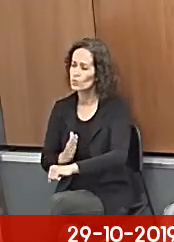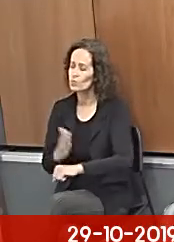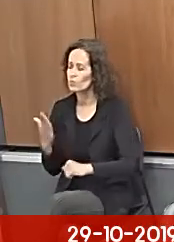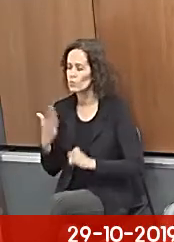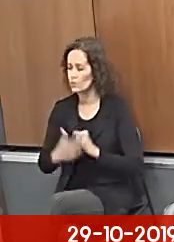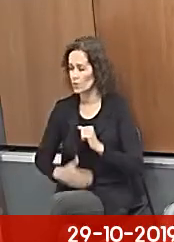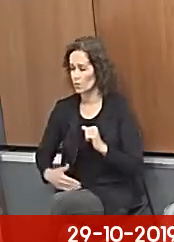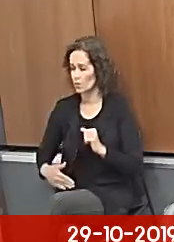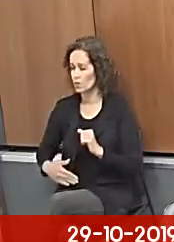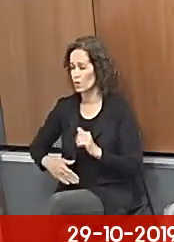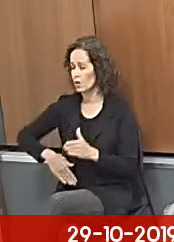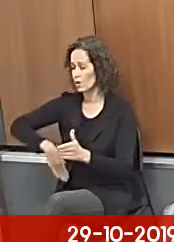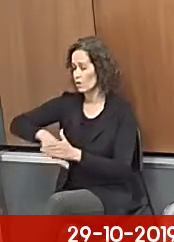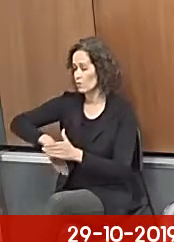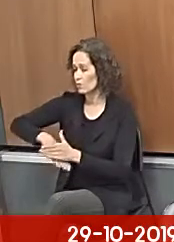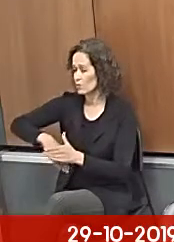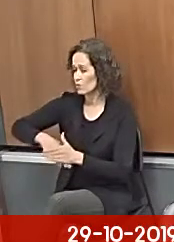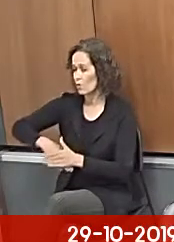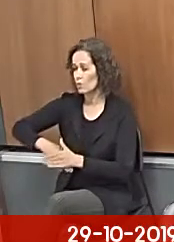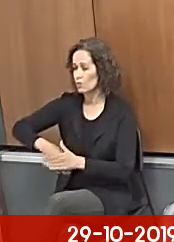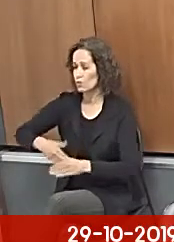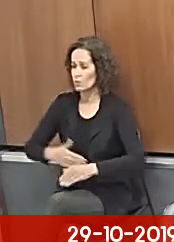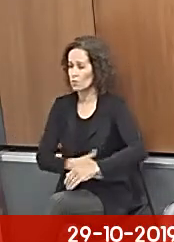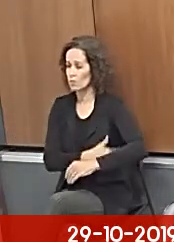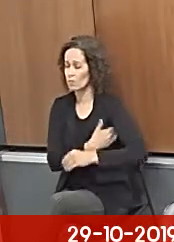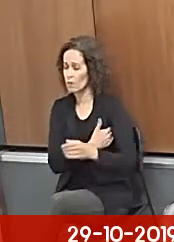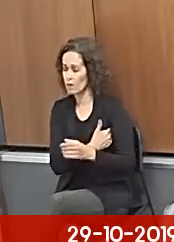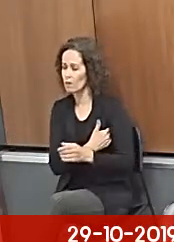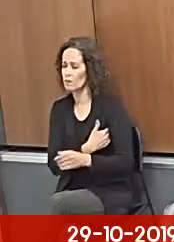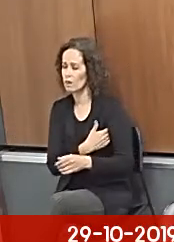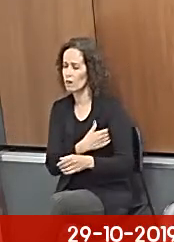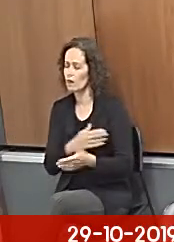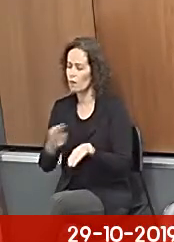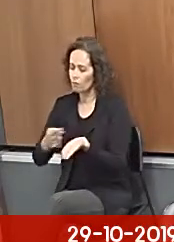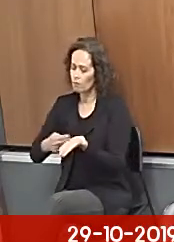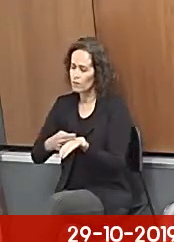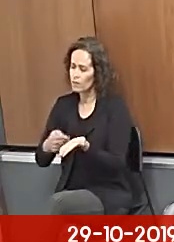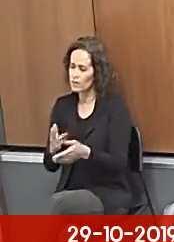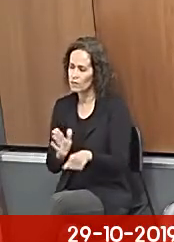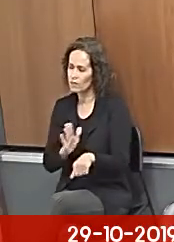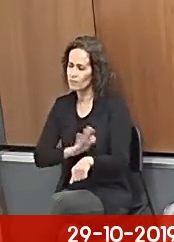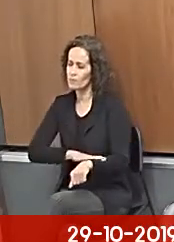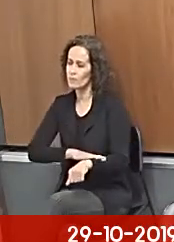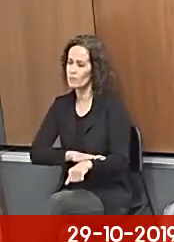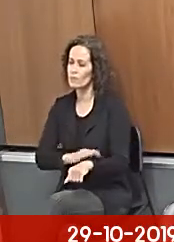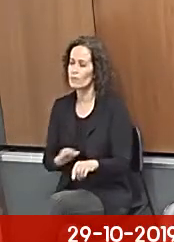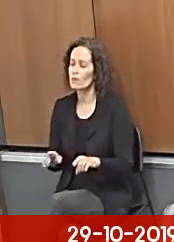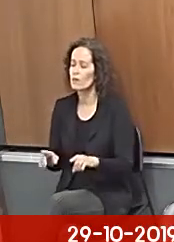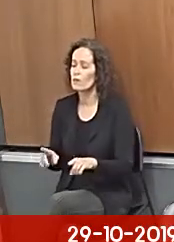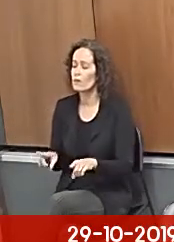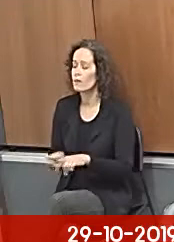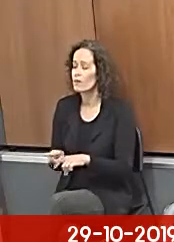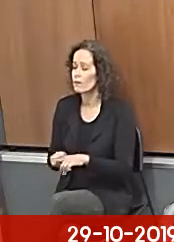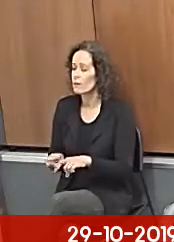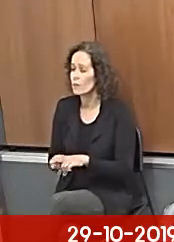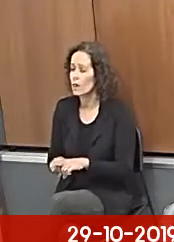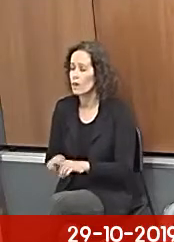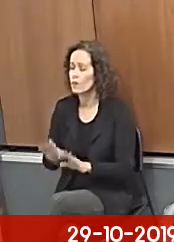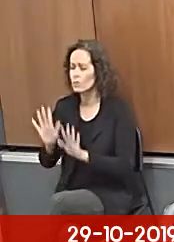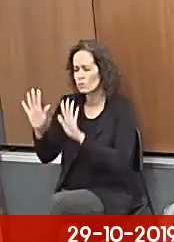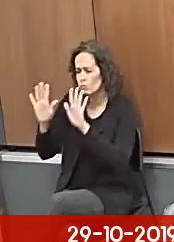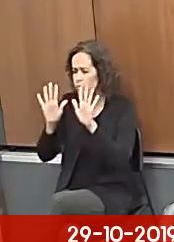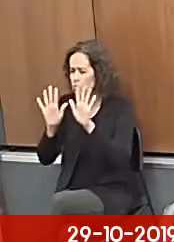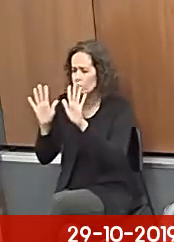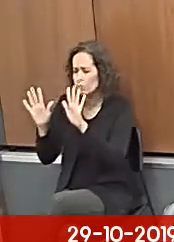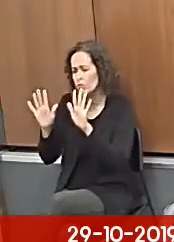jogam com aquela muleta para apoio. Você vê que ela tem um adesivo de identificação. E os goleiros eles jogam sem um braço. O